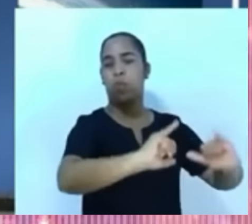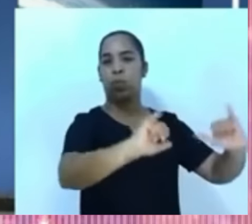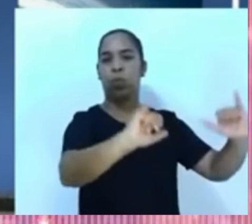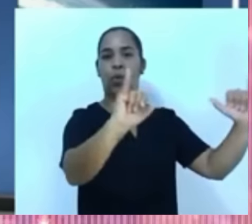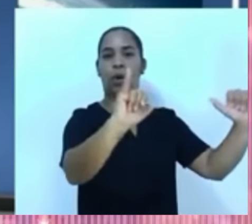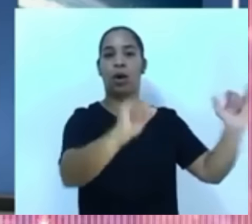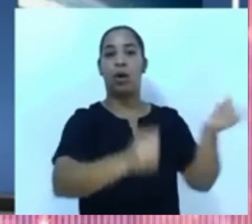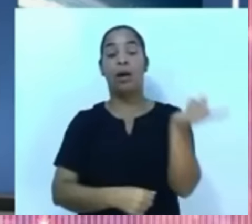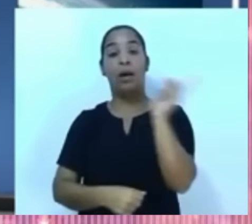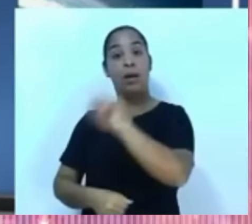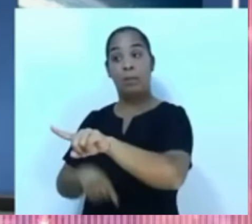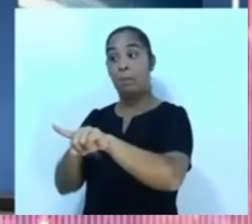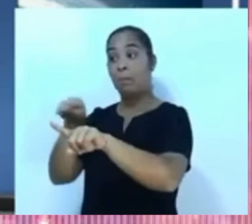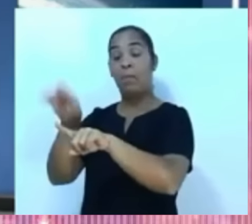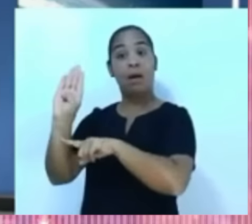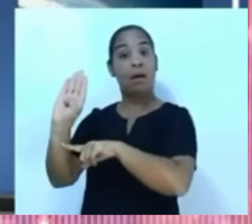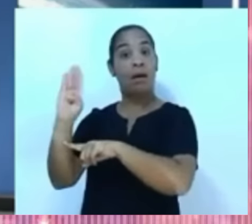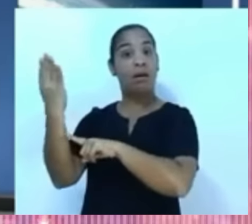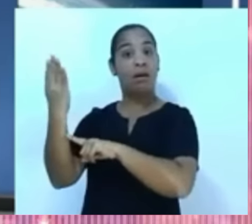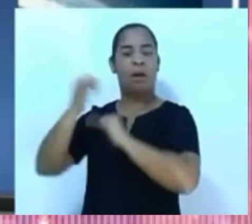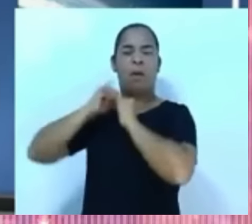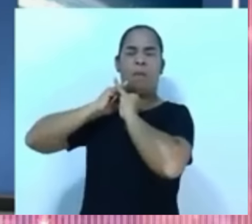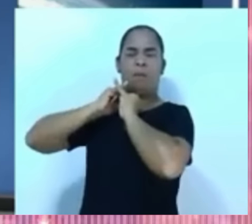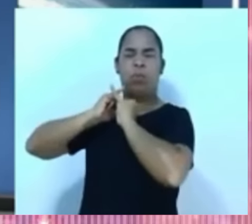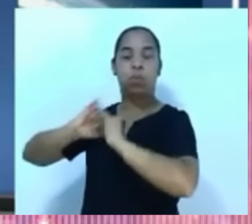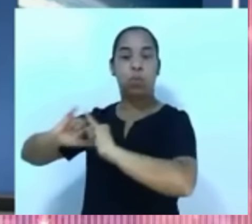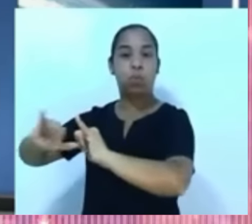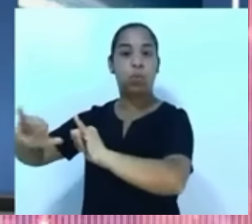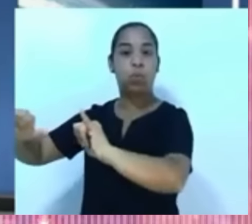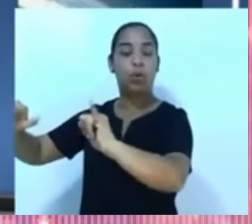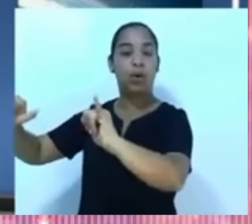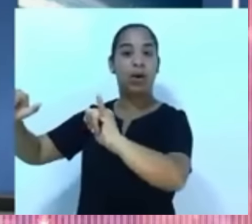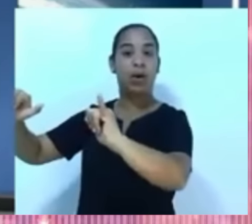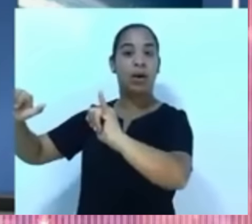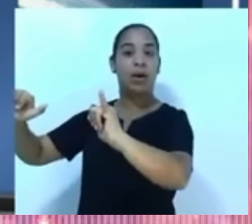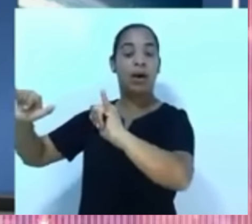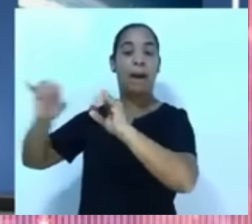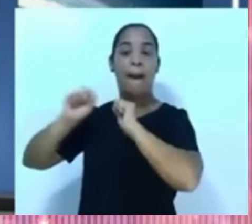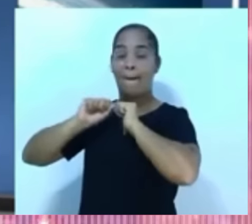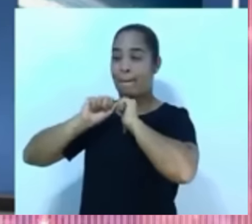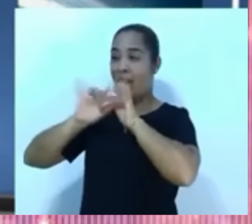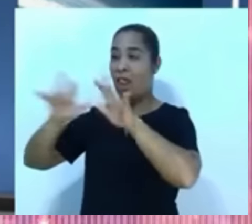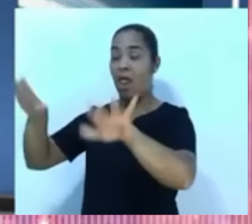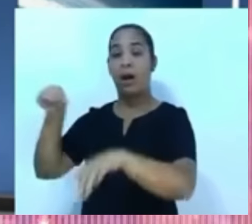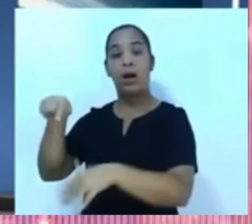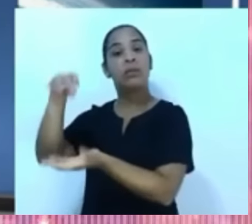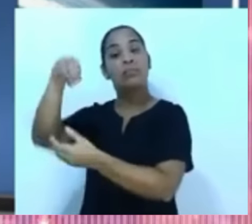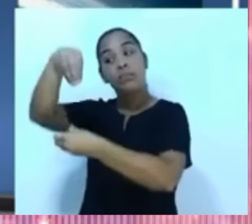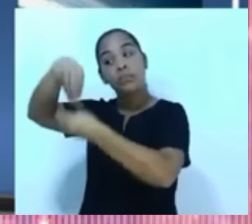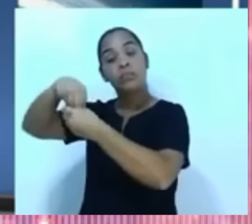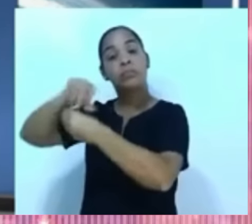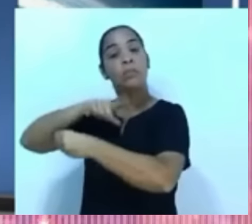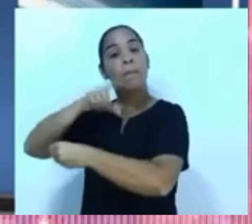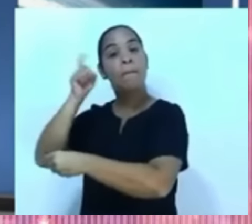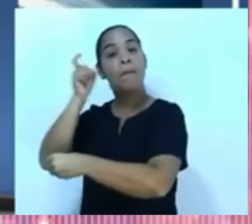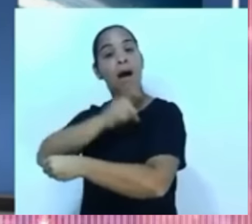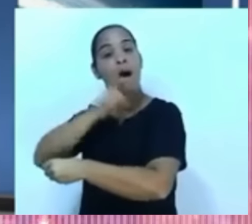pela primeira naturalmente sobrepõem à mentira ao